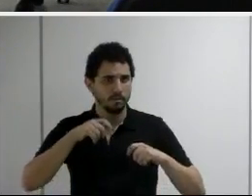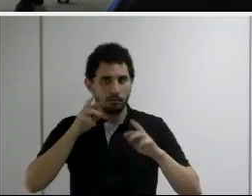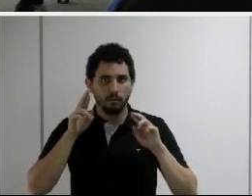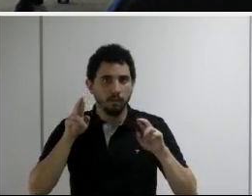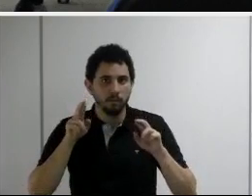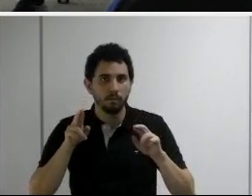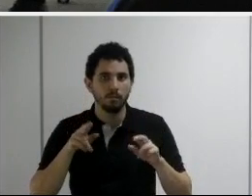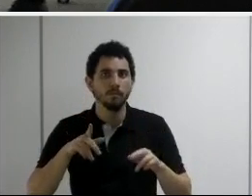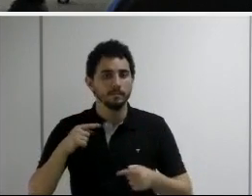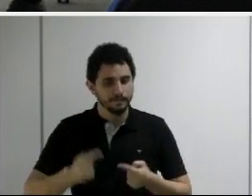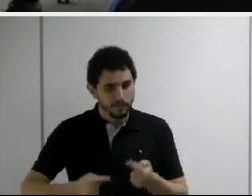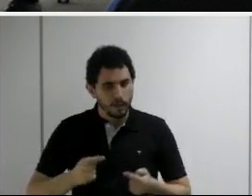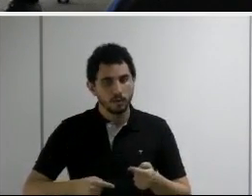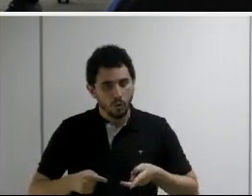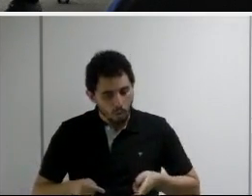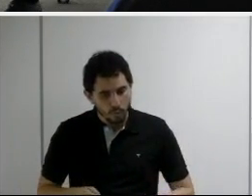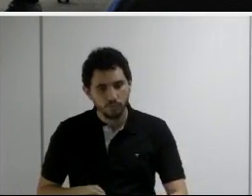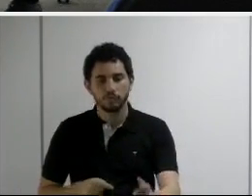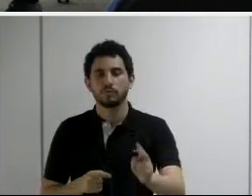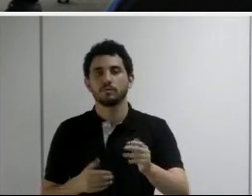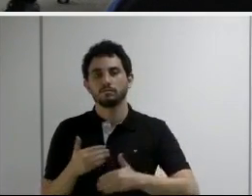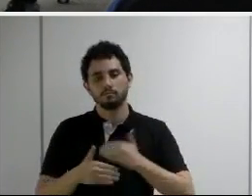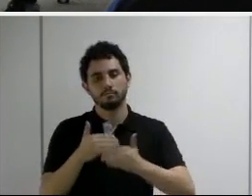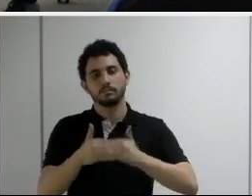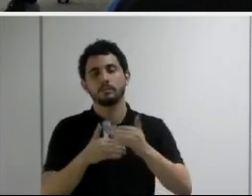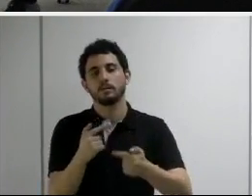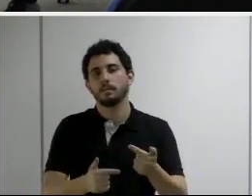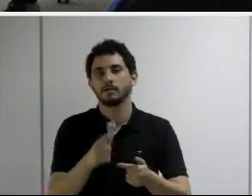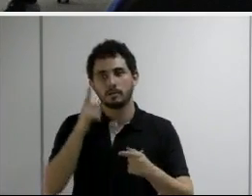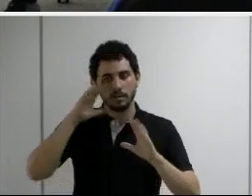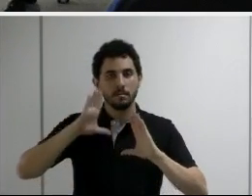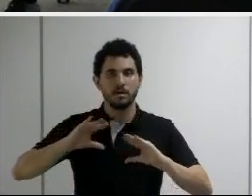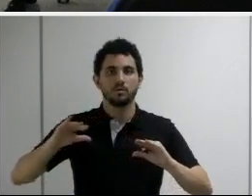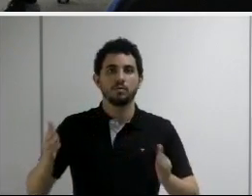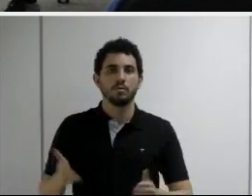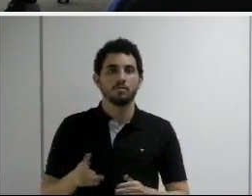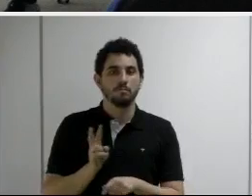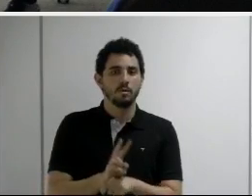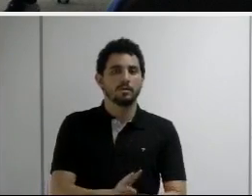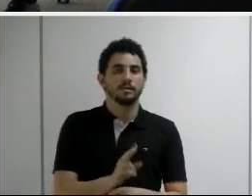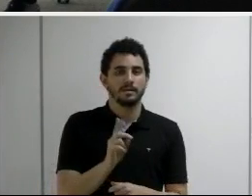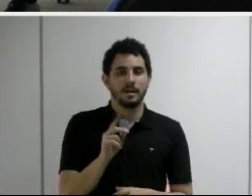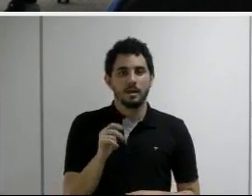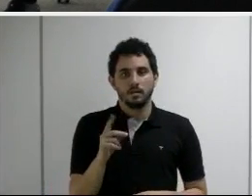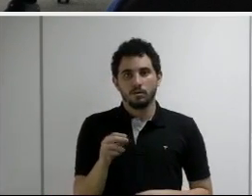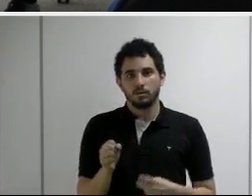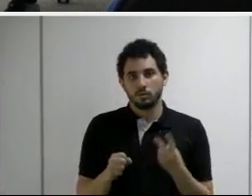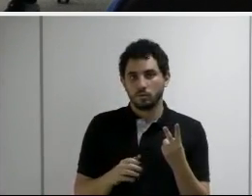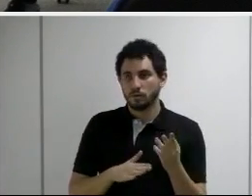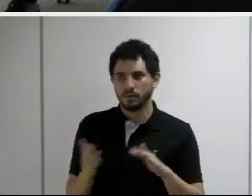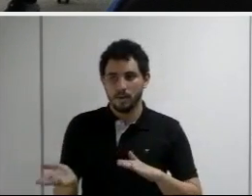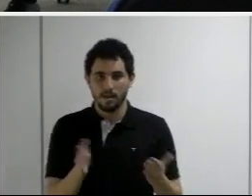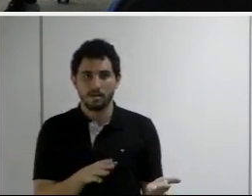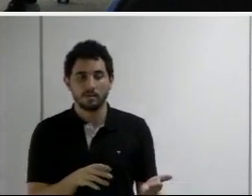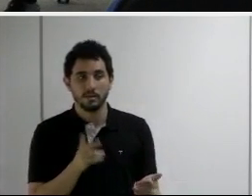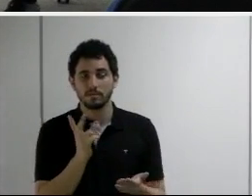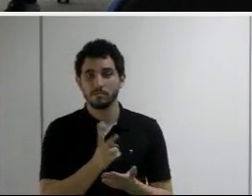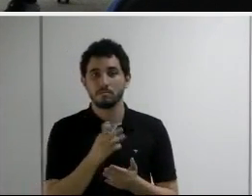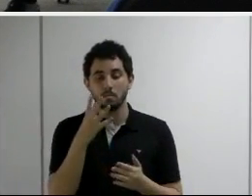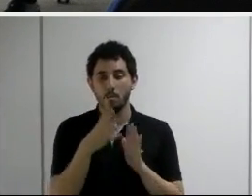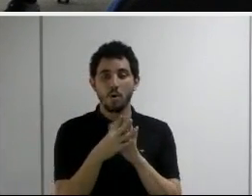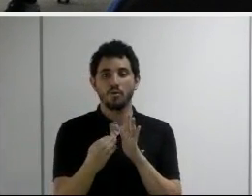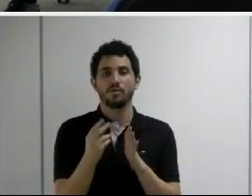ter esse debate contínuo, e essa continuidade desse debate que está maduro hoje em proteção de dados. Acho que os dois lados, né, a gente não está mais naquele